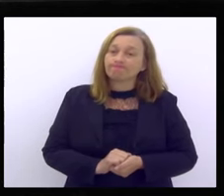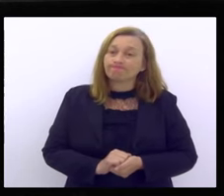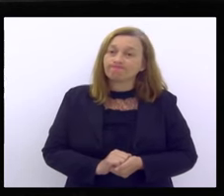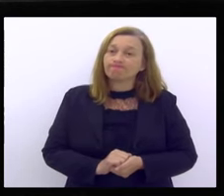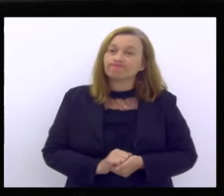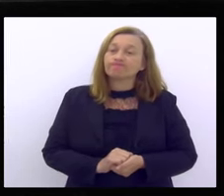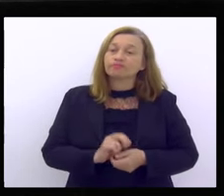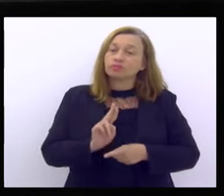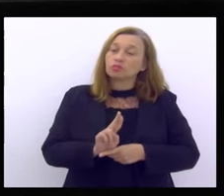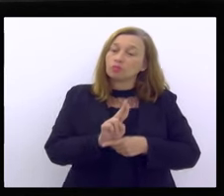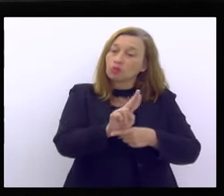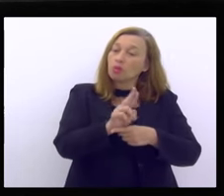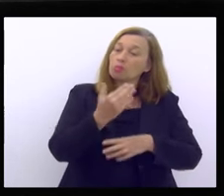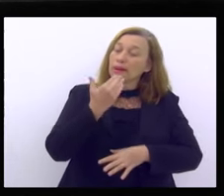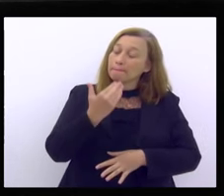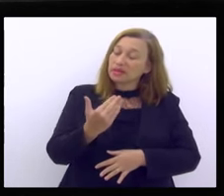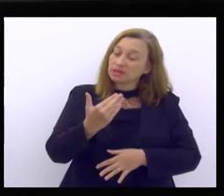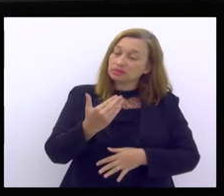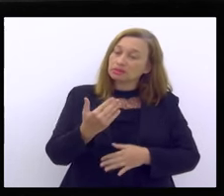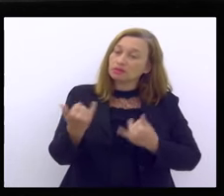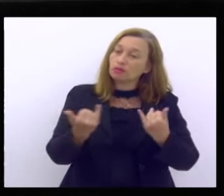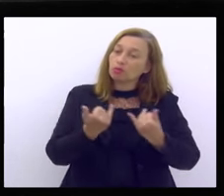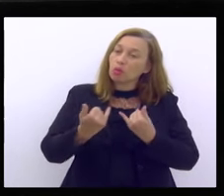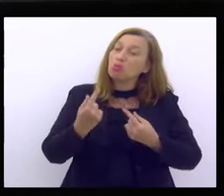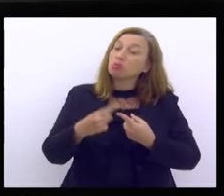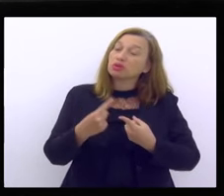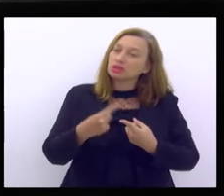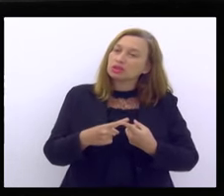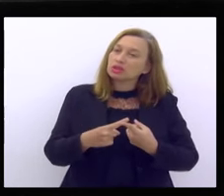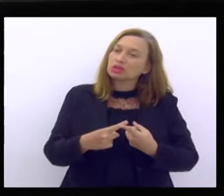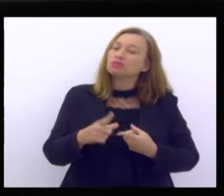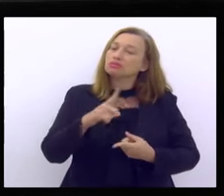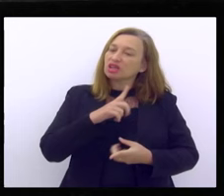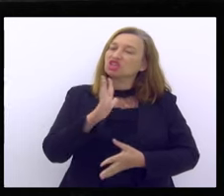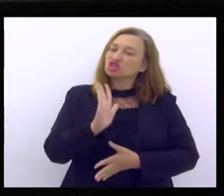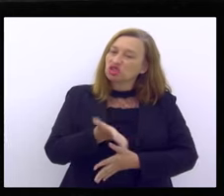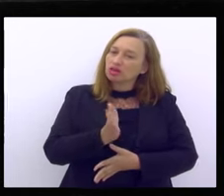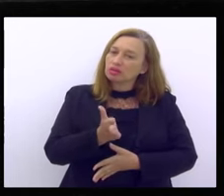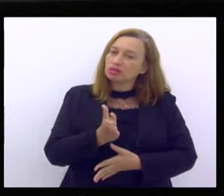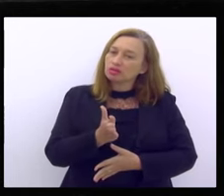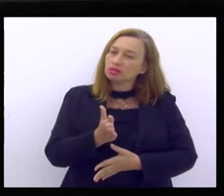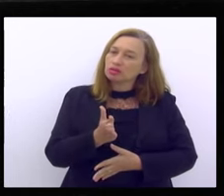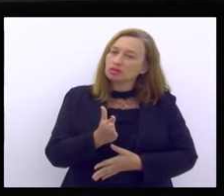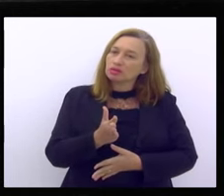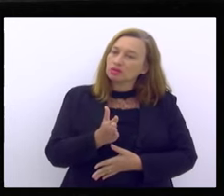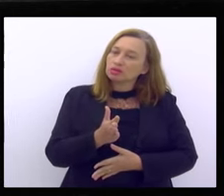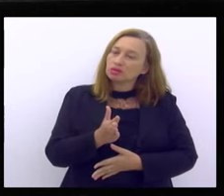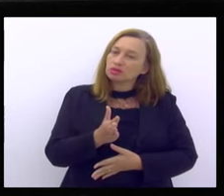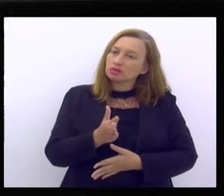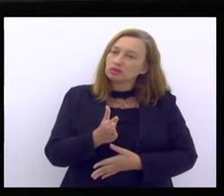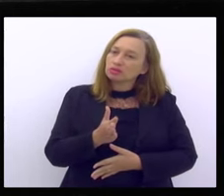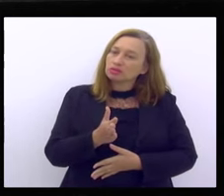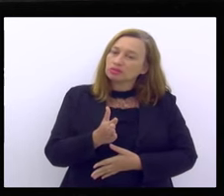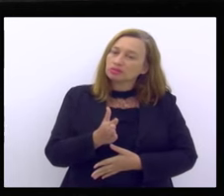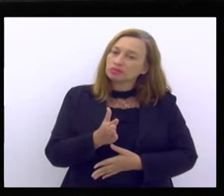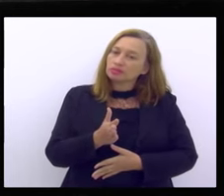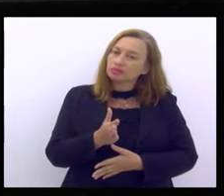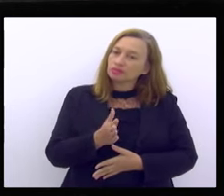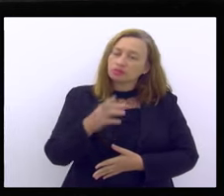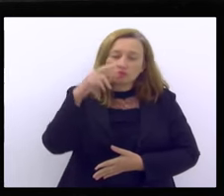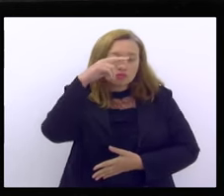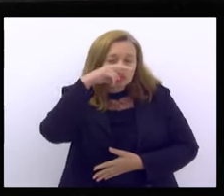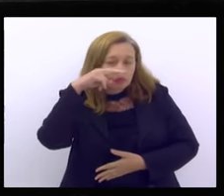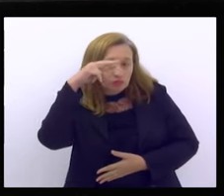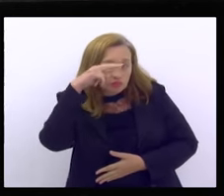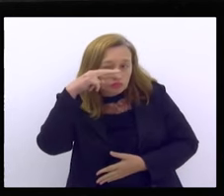questão, ele solicita informações porque existe já uma uma